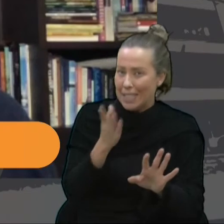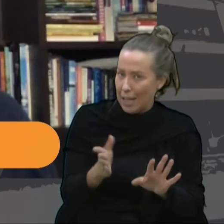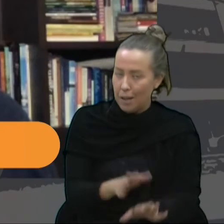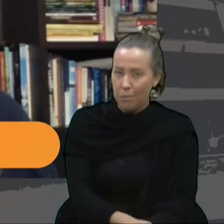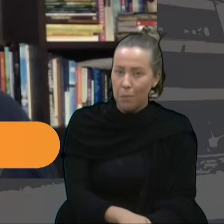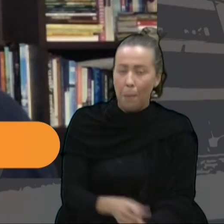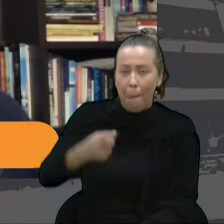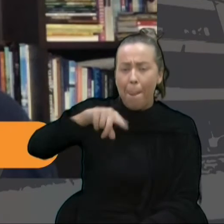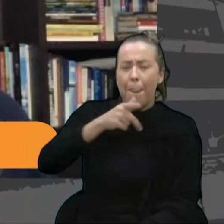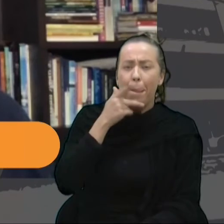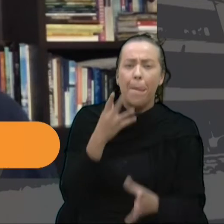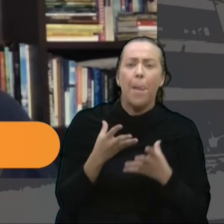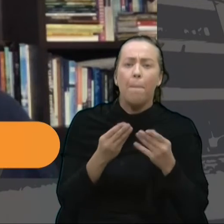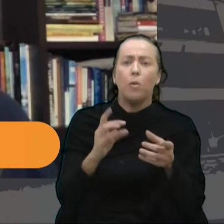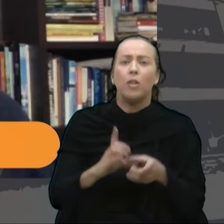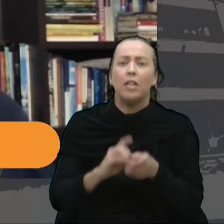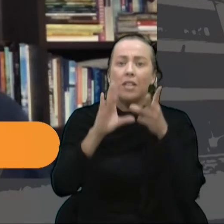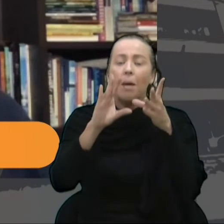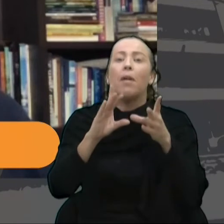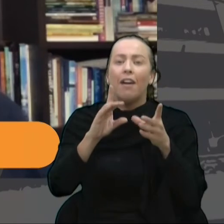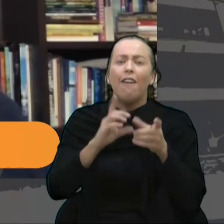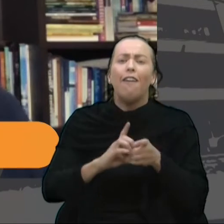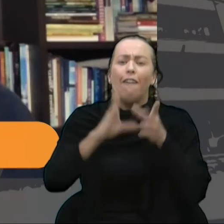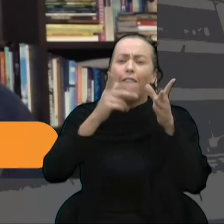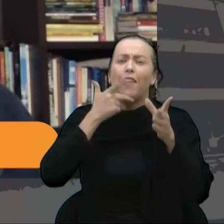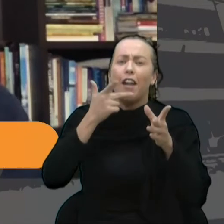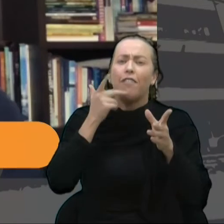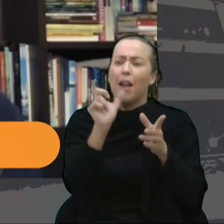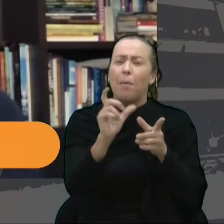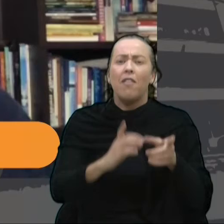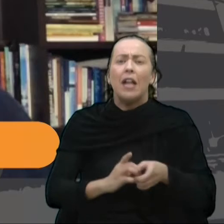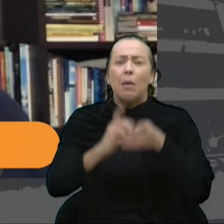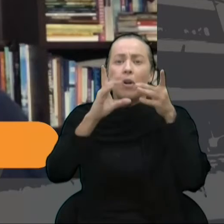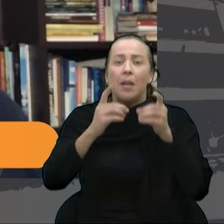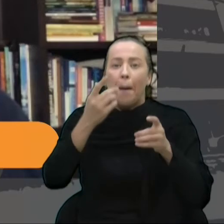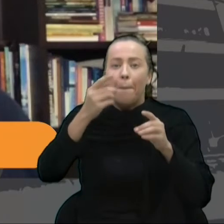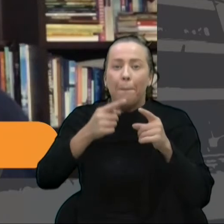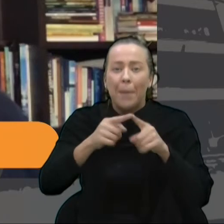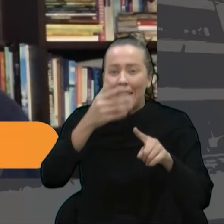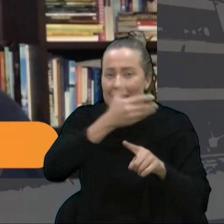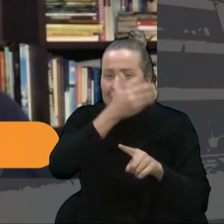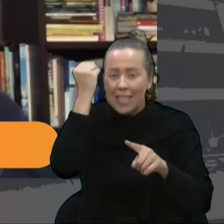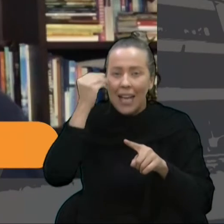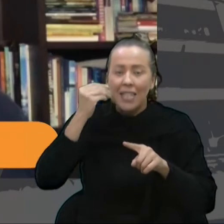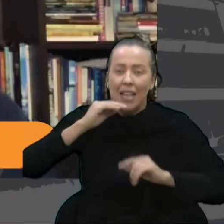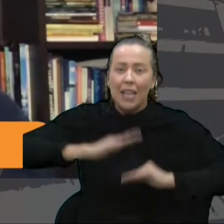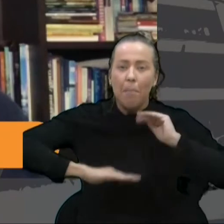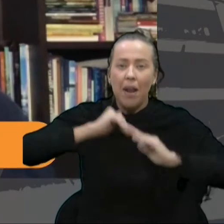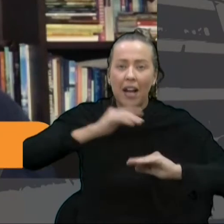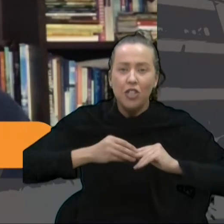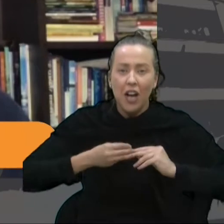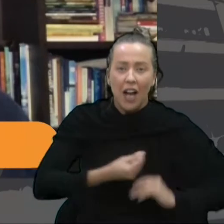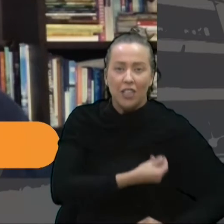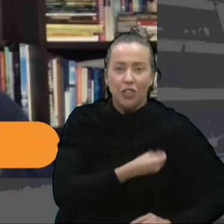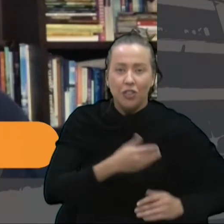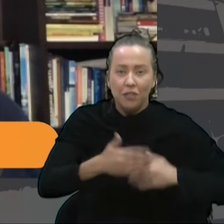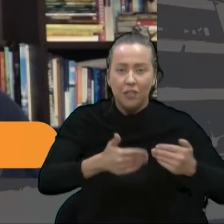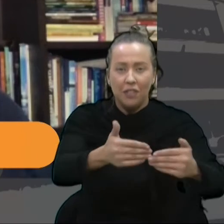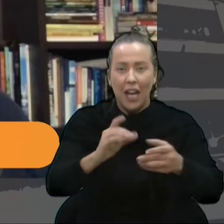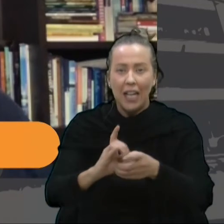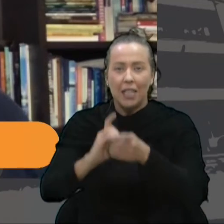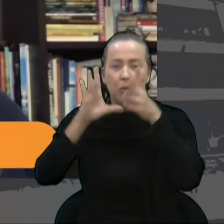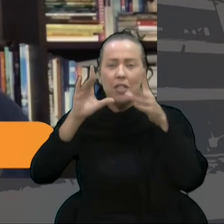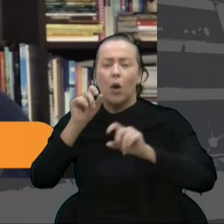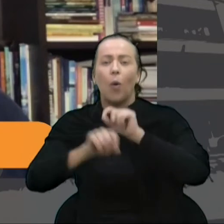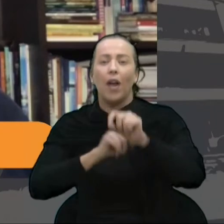a gente fala muito e esquece de praticar. Eu tenho visto isso muito, muito, muito. Né? A democracia